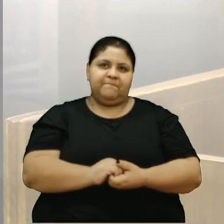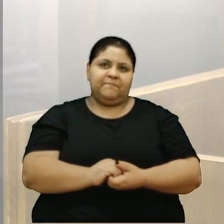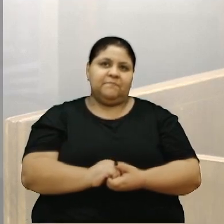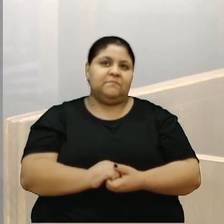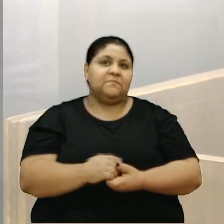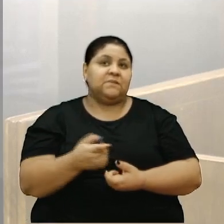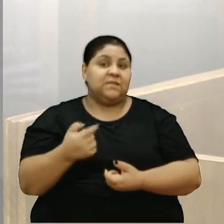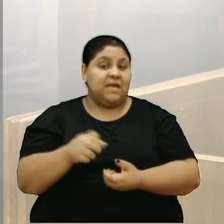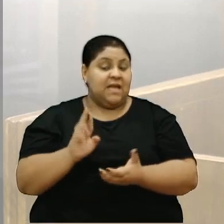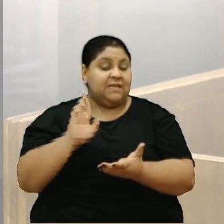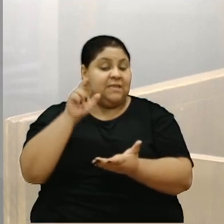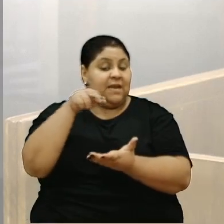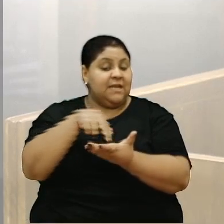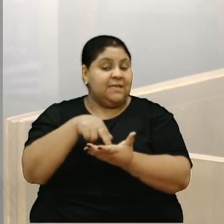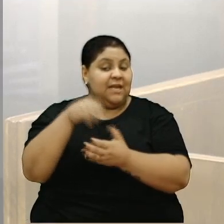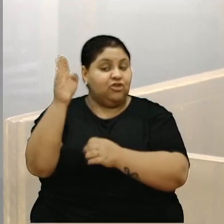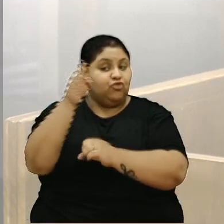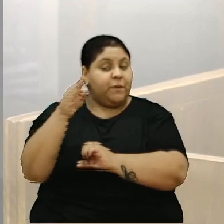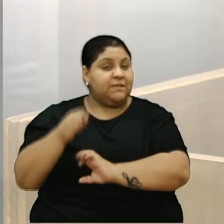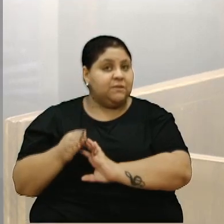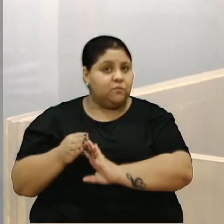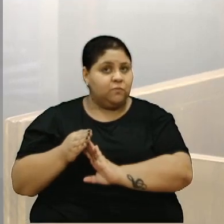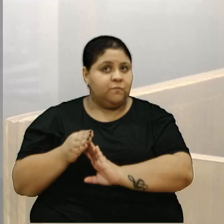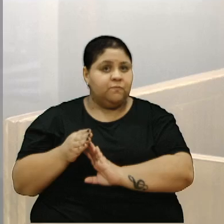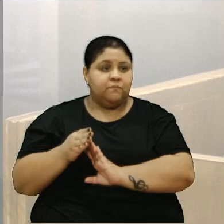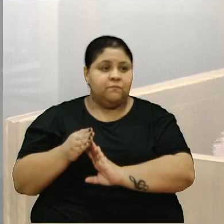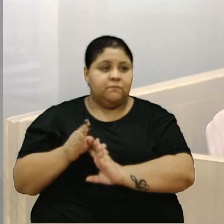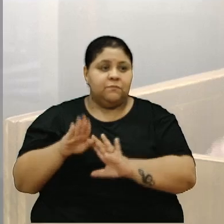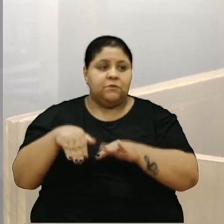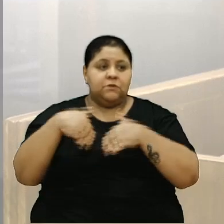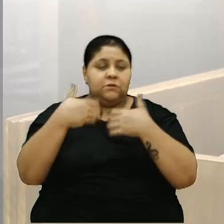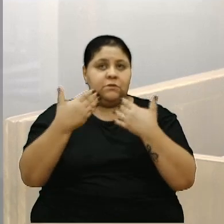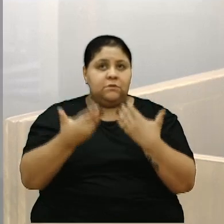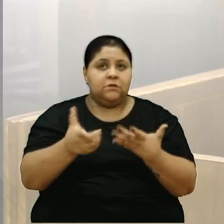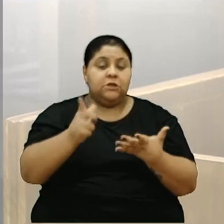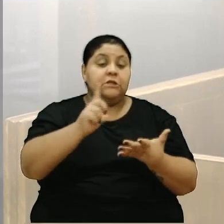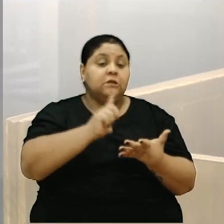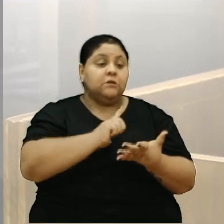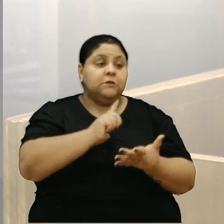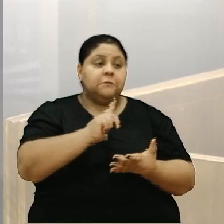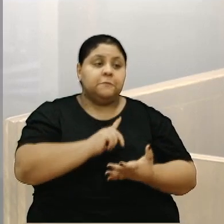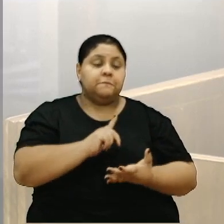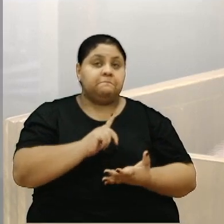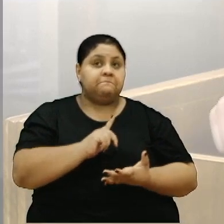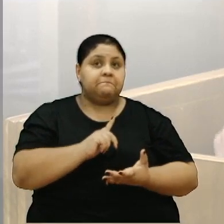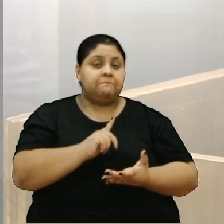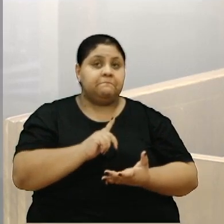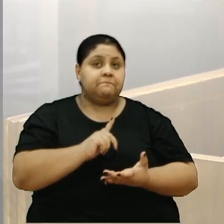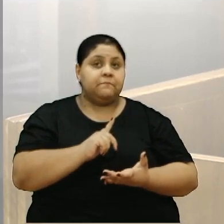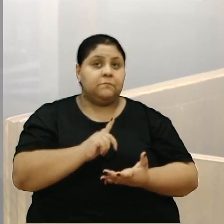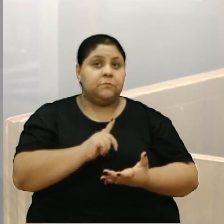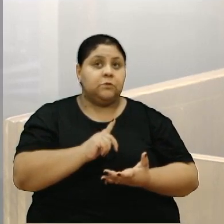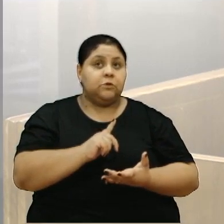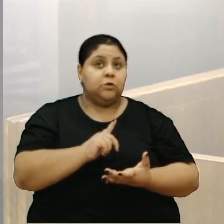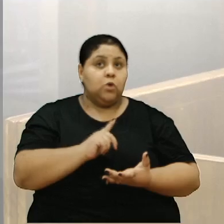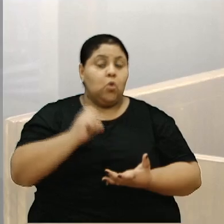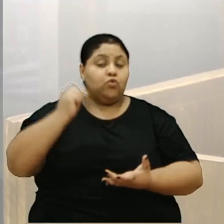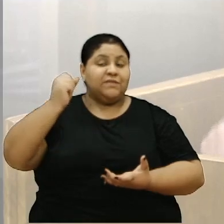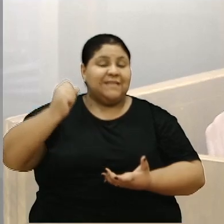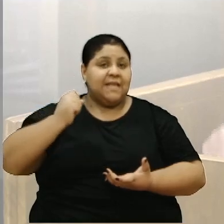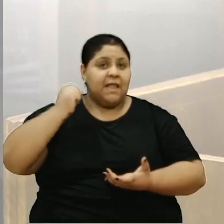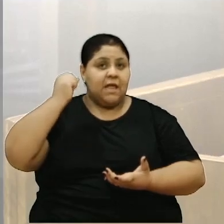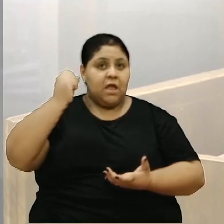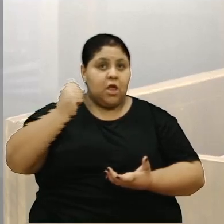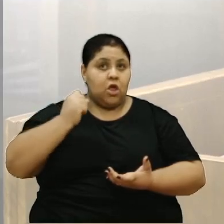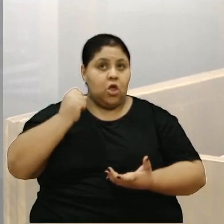Essa é a realidade do nosso país. Enquanto nós não tivermos um Senado e